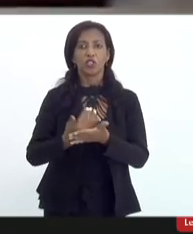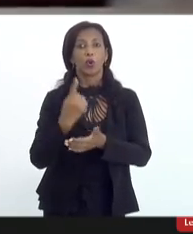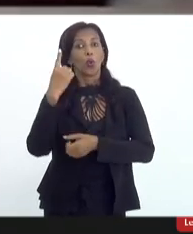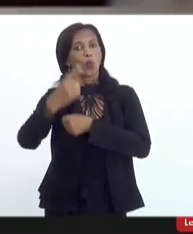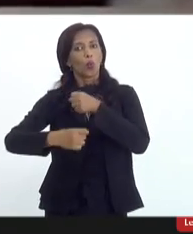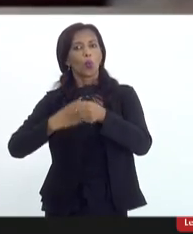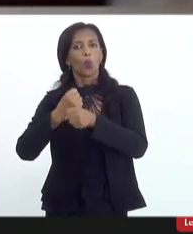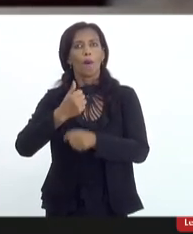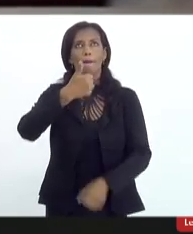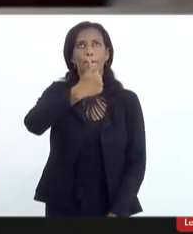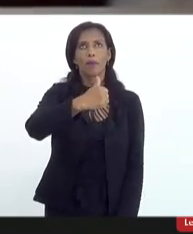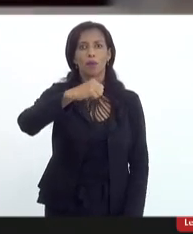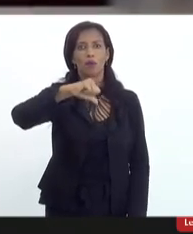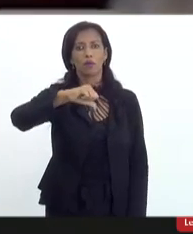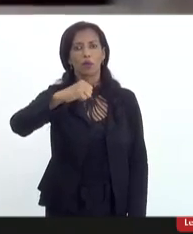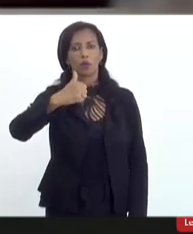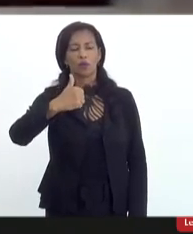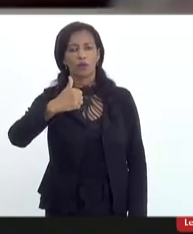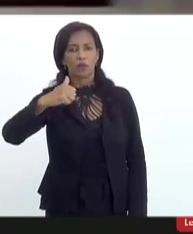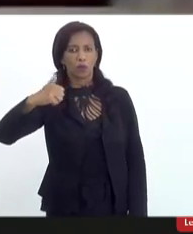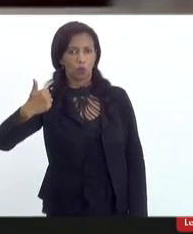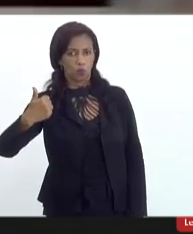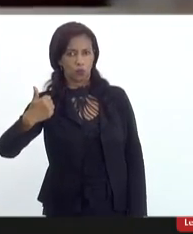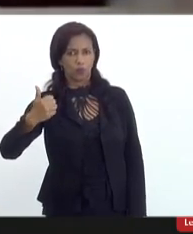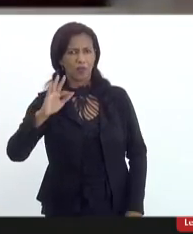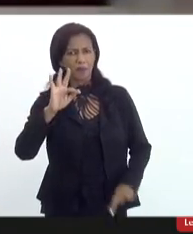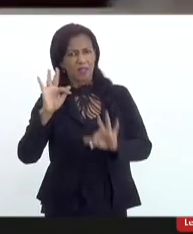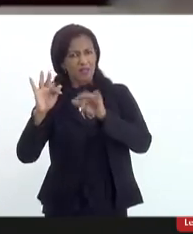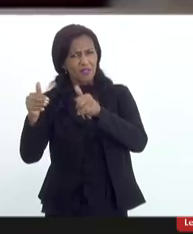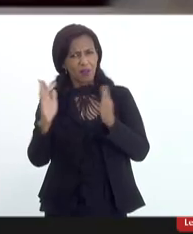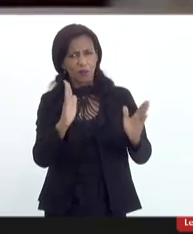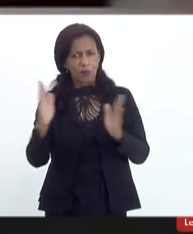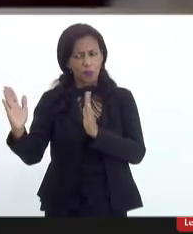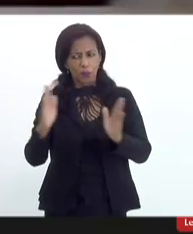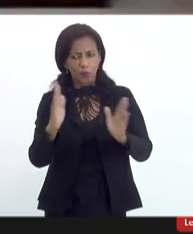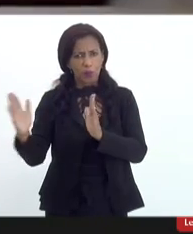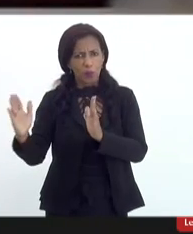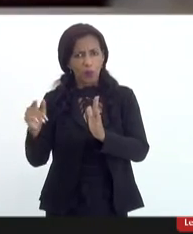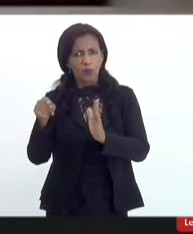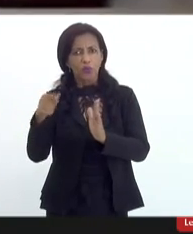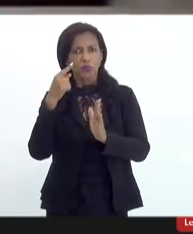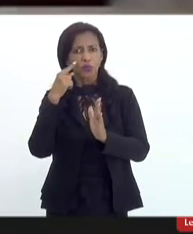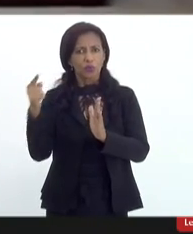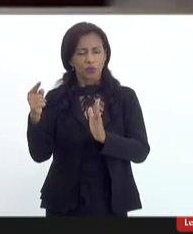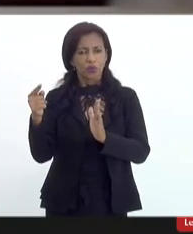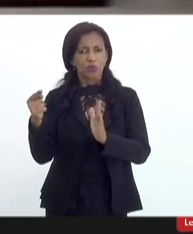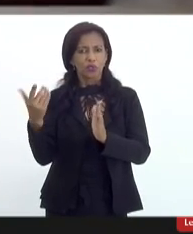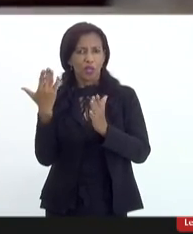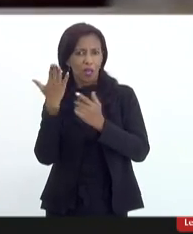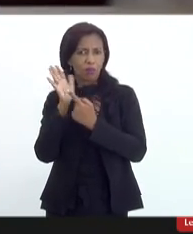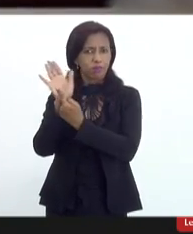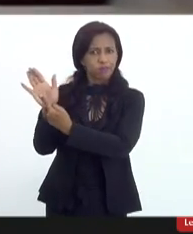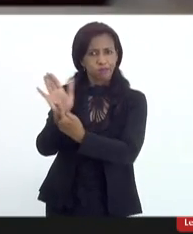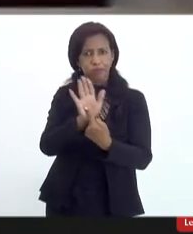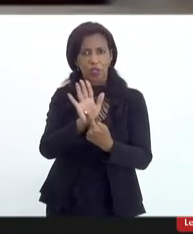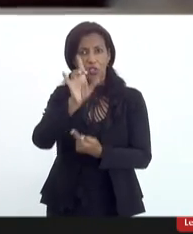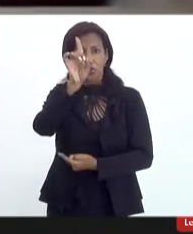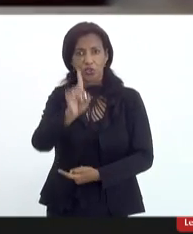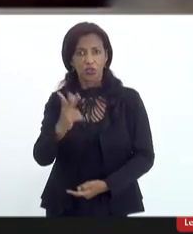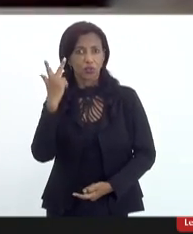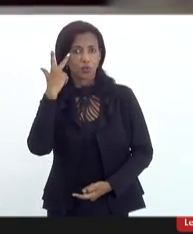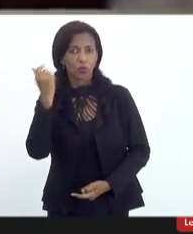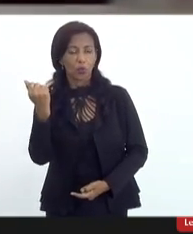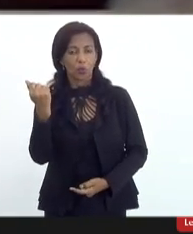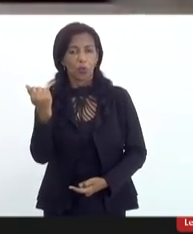depois, 1891. Mas essa parte final do período, observadas as disposições do direito comum, acabou servindo